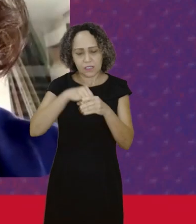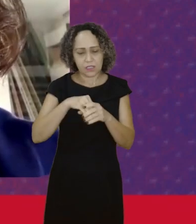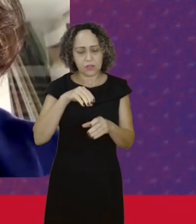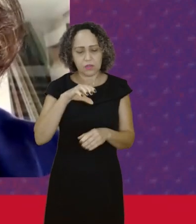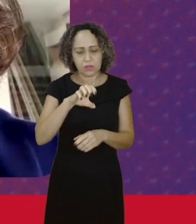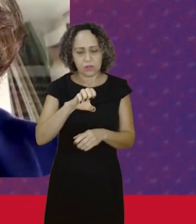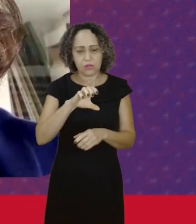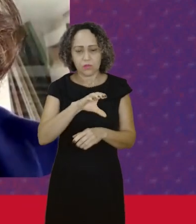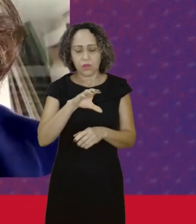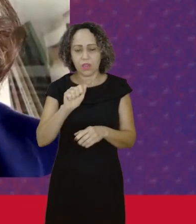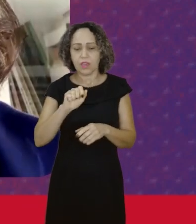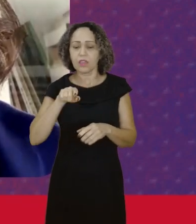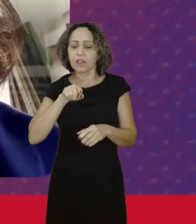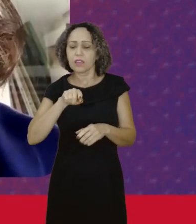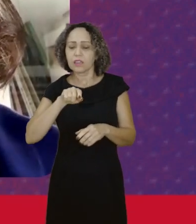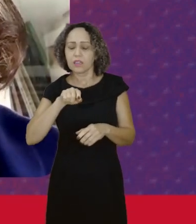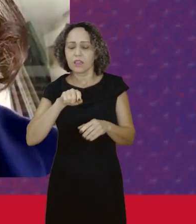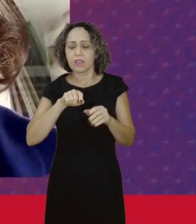Bem,